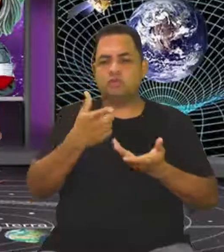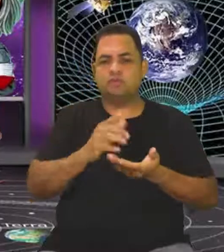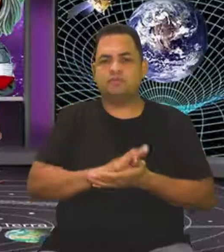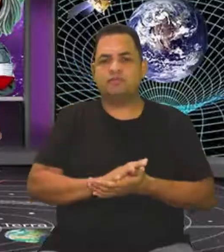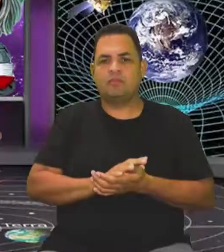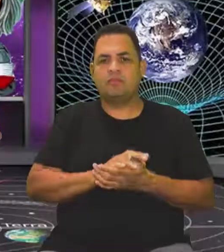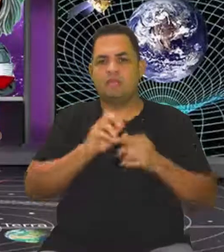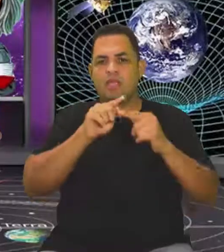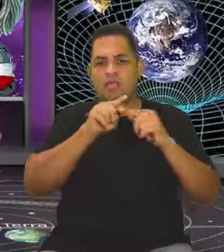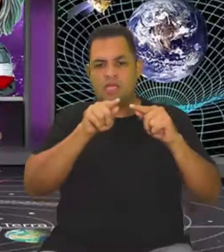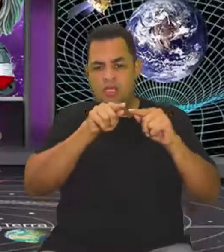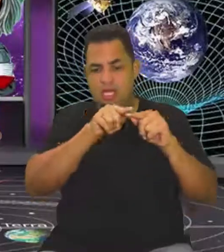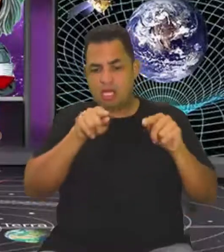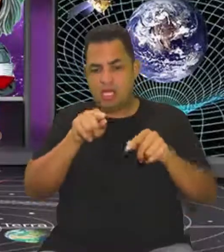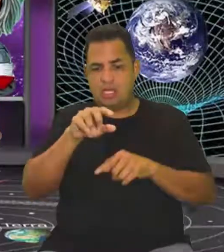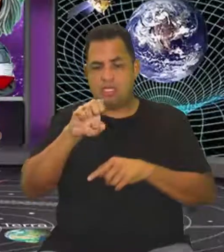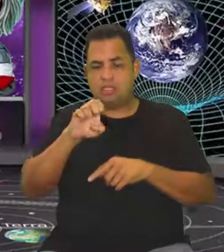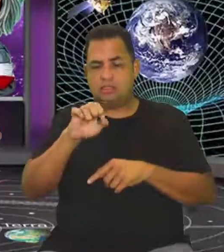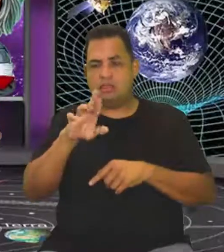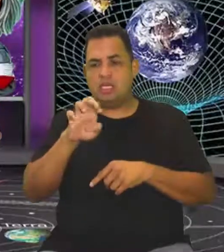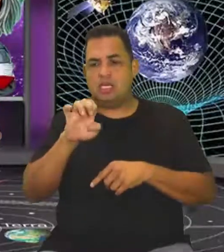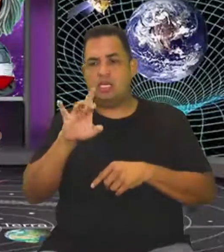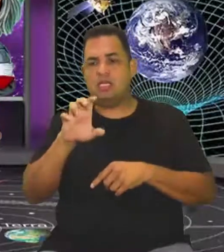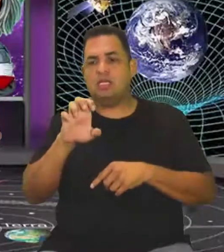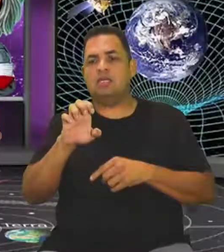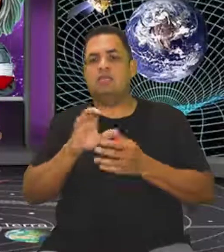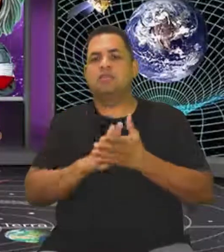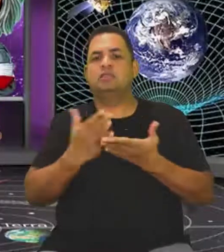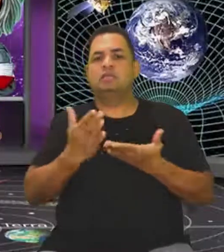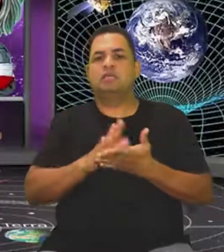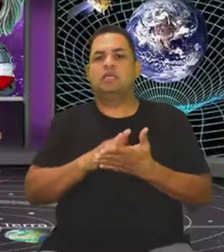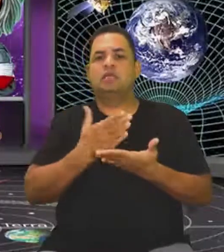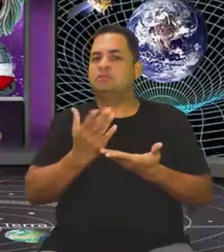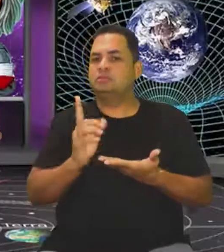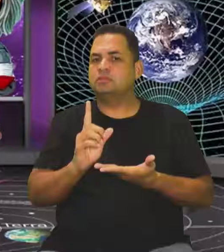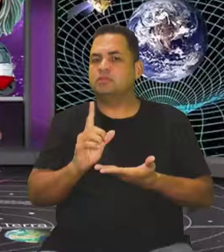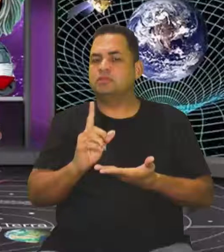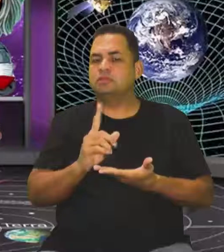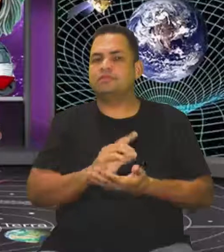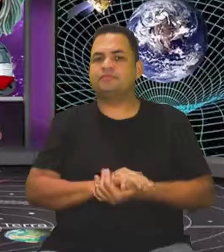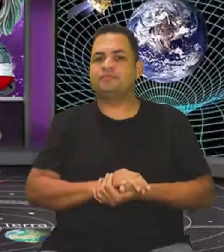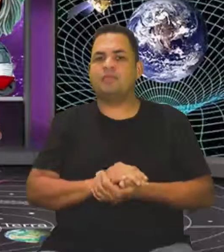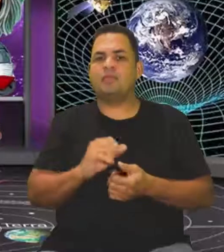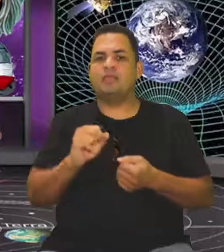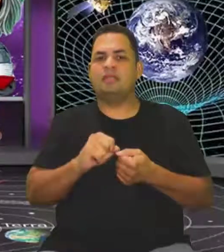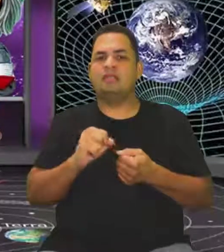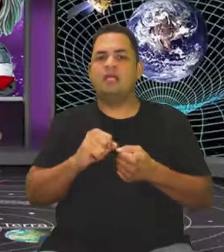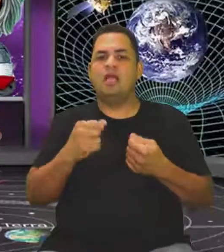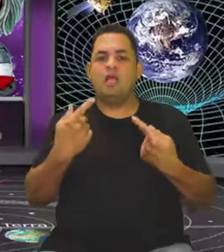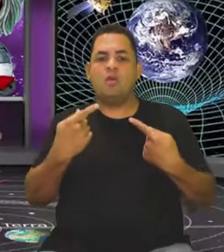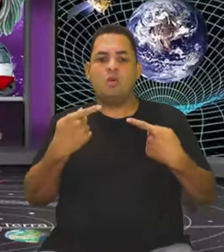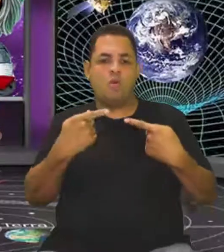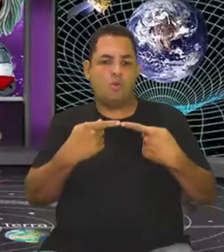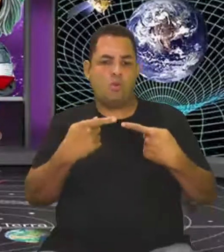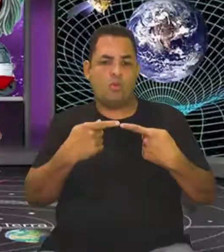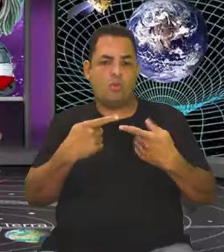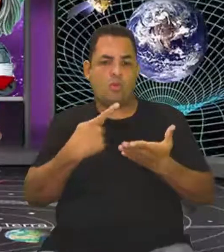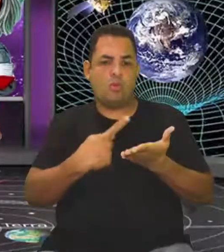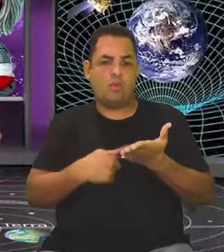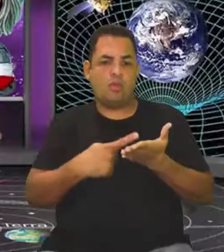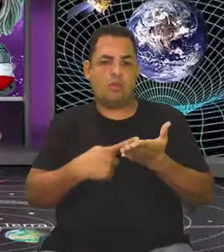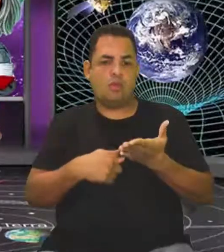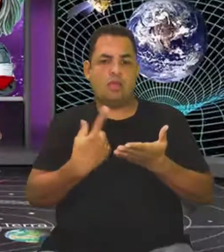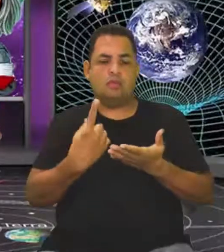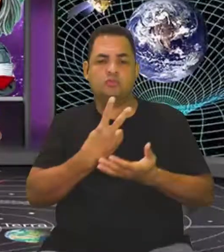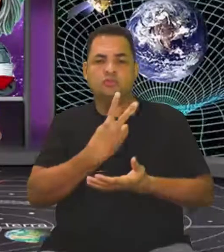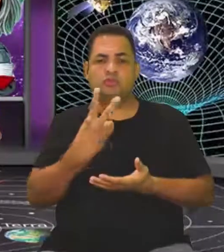lâmpada, você abrir o circuito aí, as outras não vão acender, certo? E se eu fizer a combinação desses dois tipos de associação, o